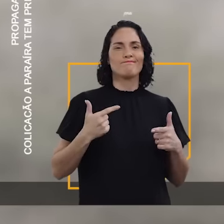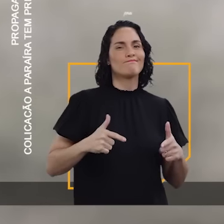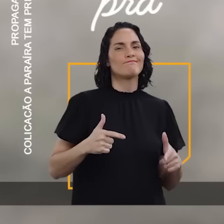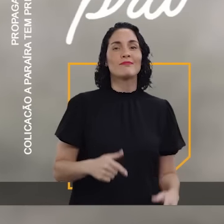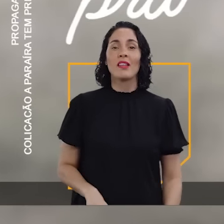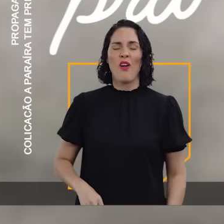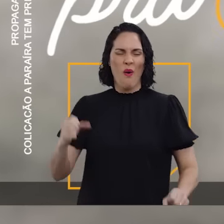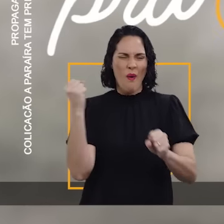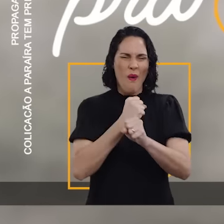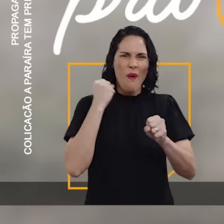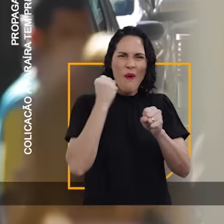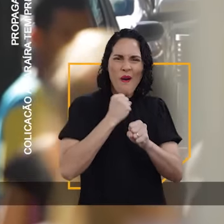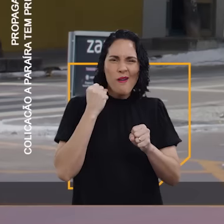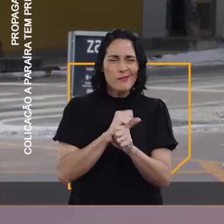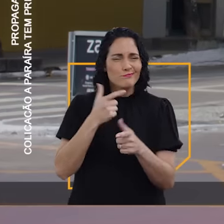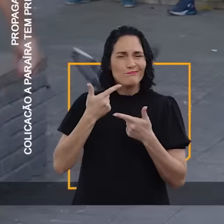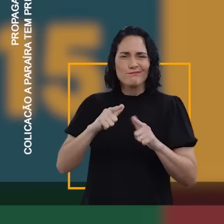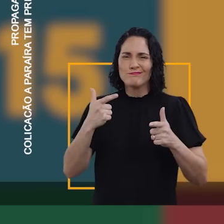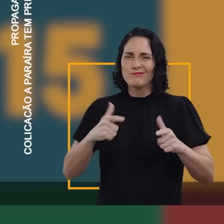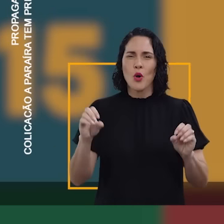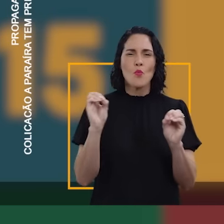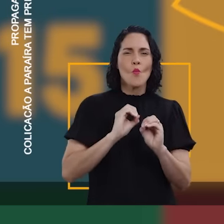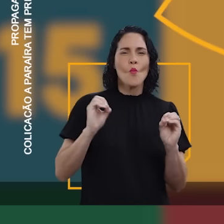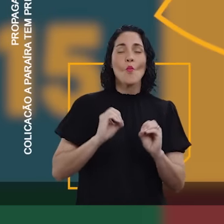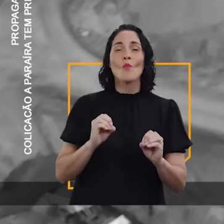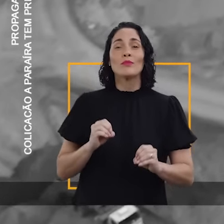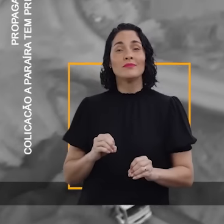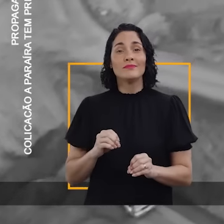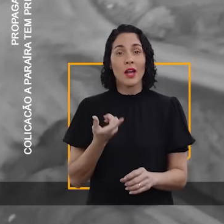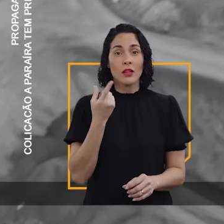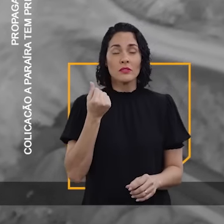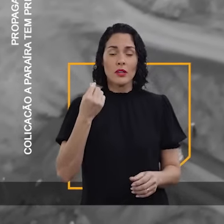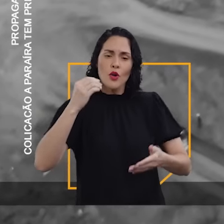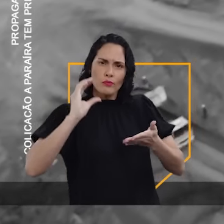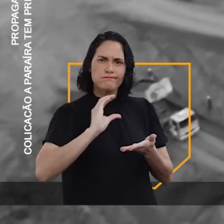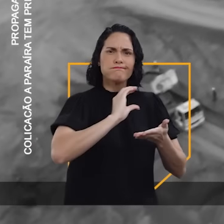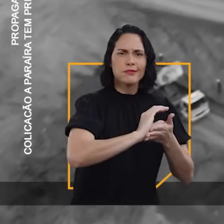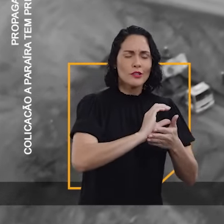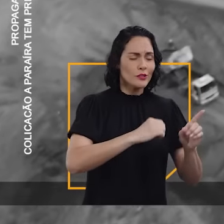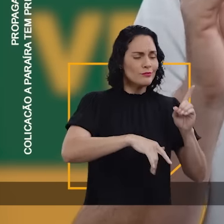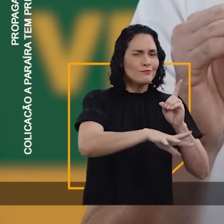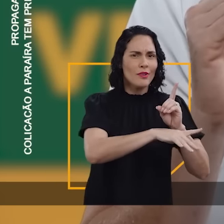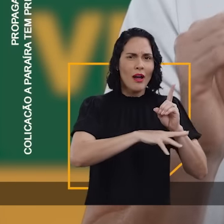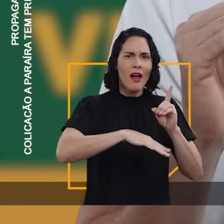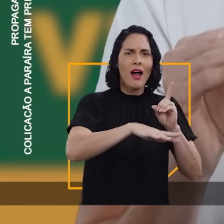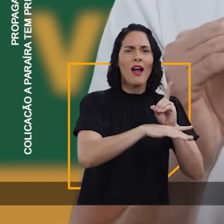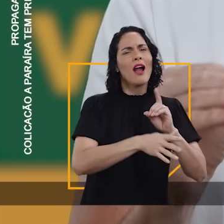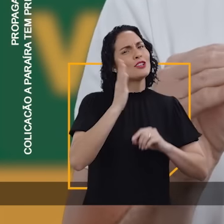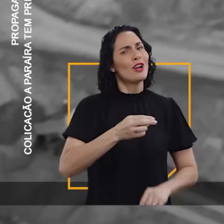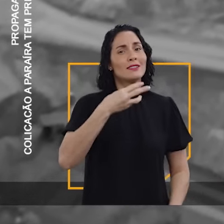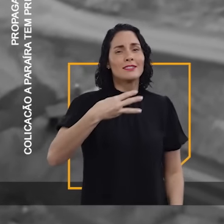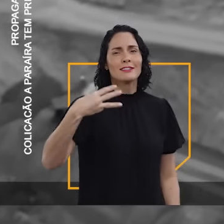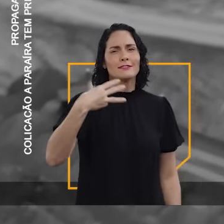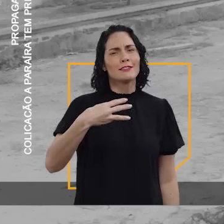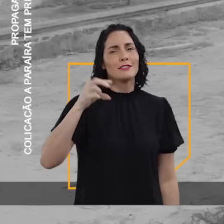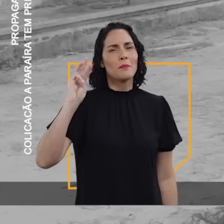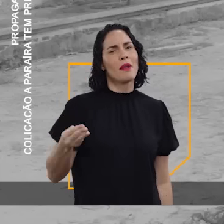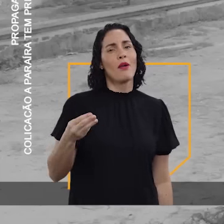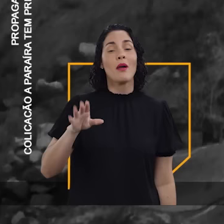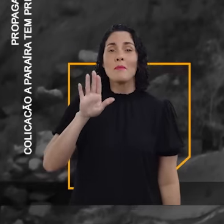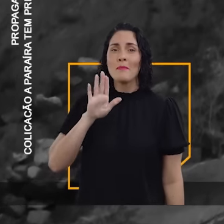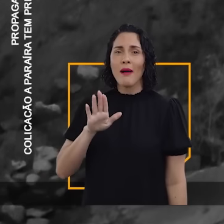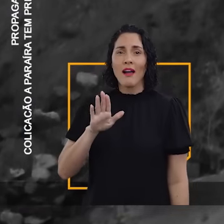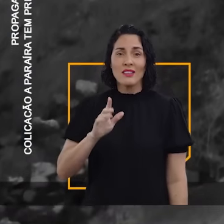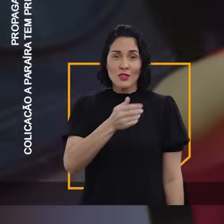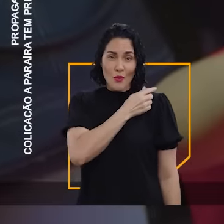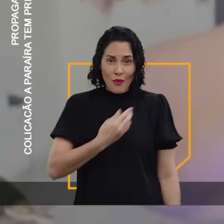Não vem obras pra cidade, nem tendo dinheiro. Mandei para o centro de convenções 33 milhões, mas faltou o governo